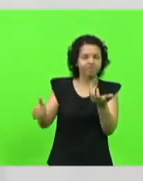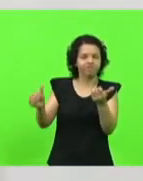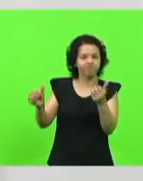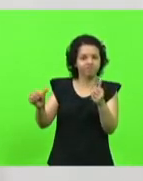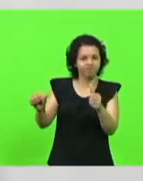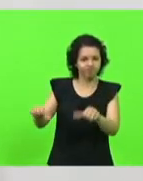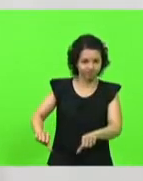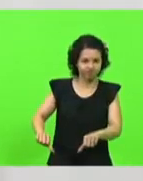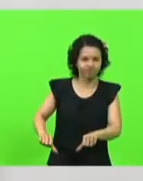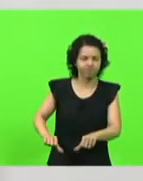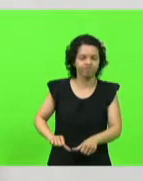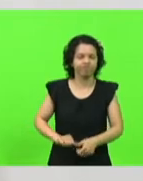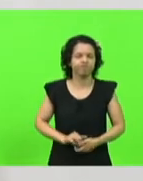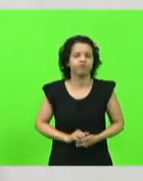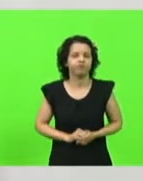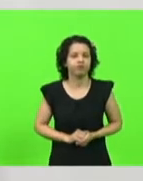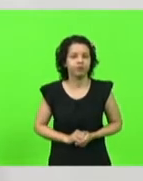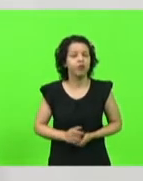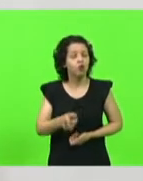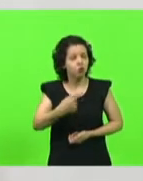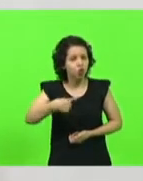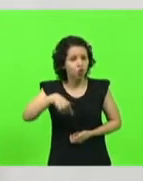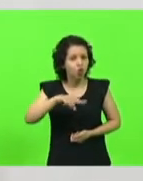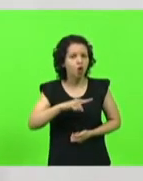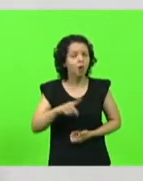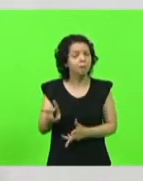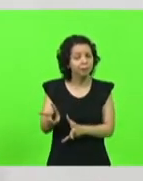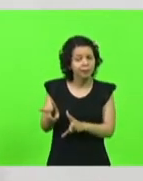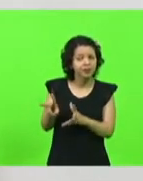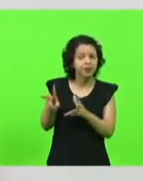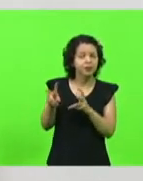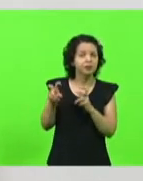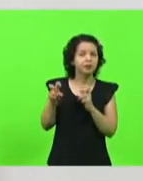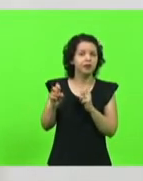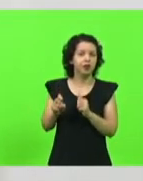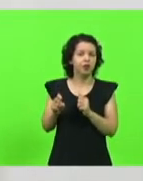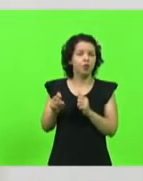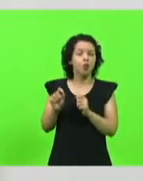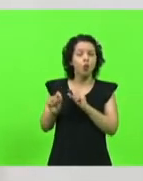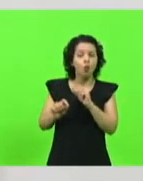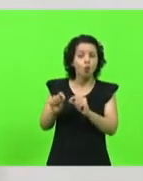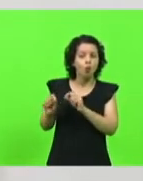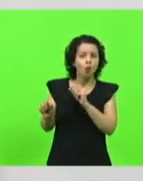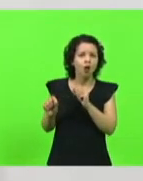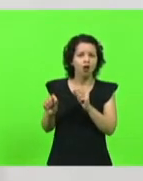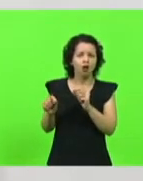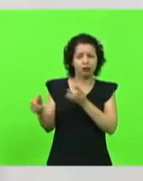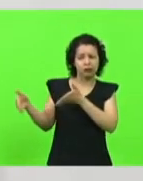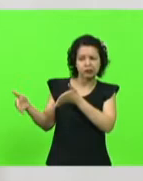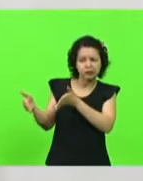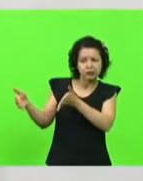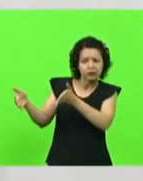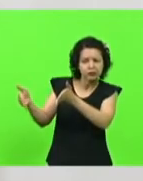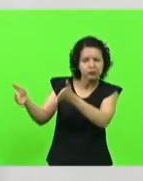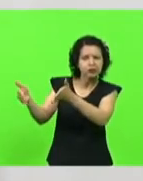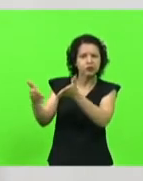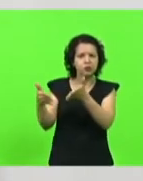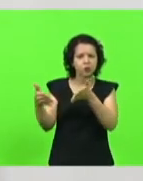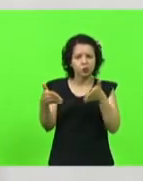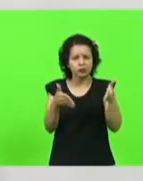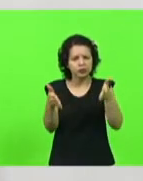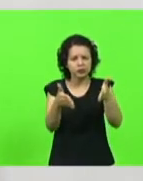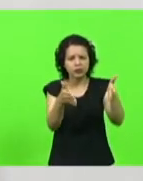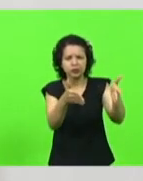quantidade. Nós percebemos muitos rios definhando no